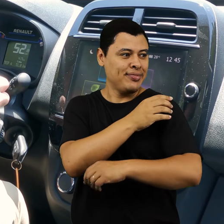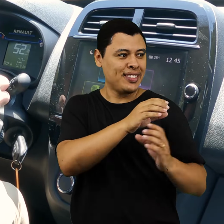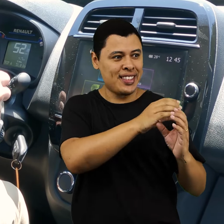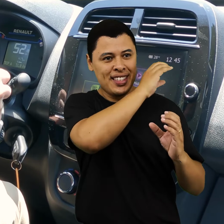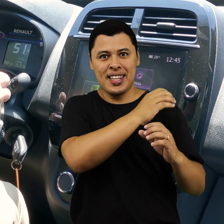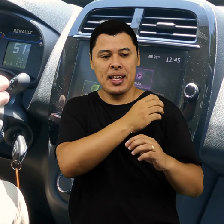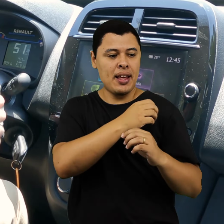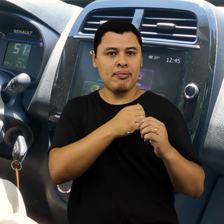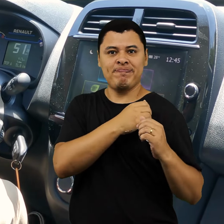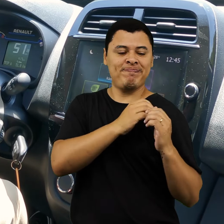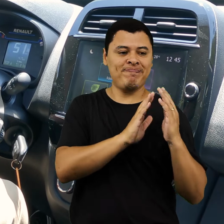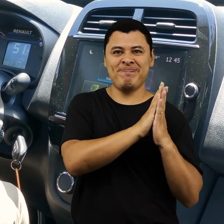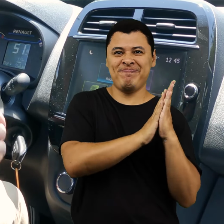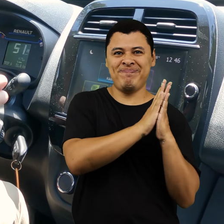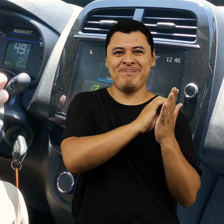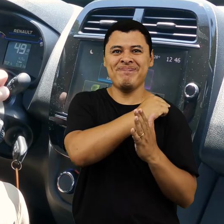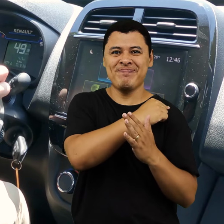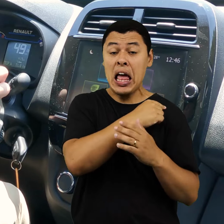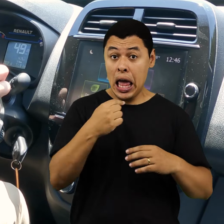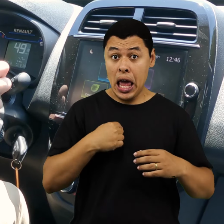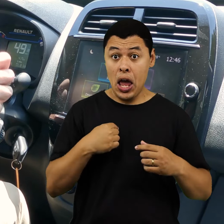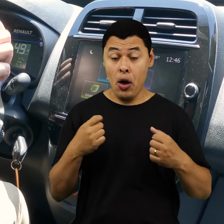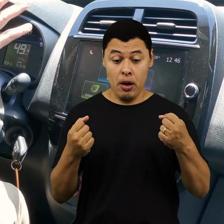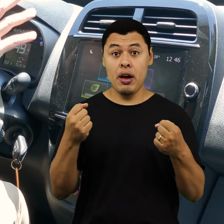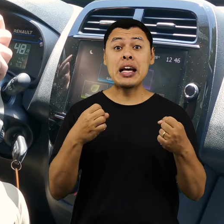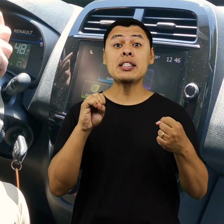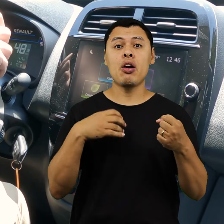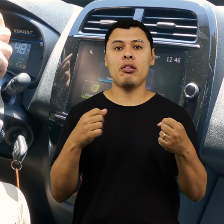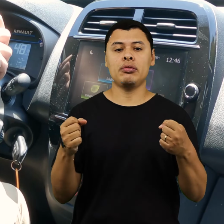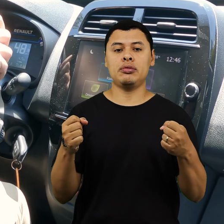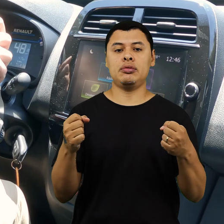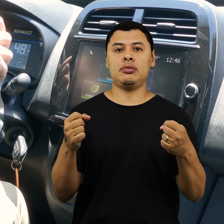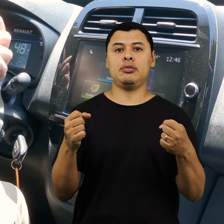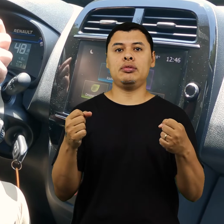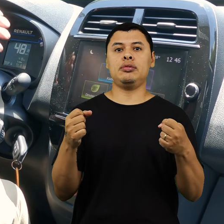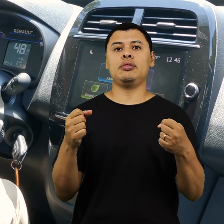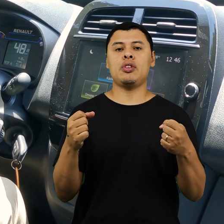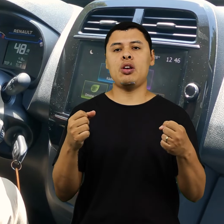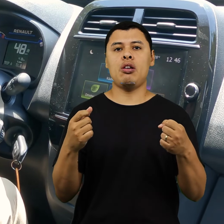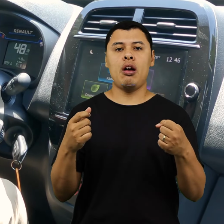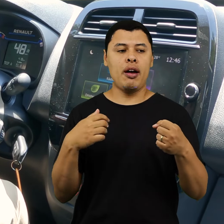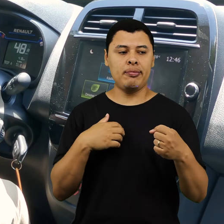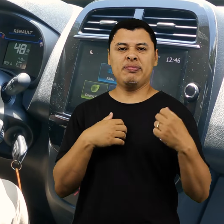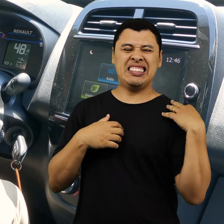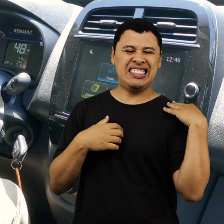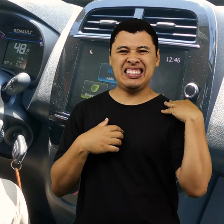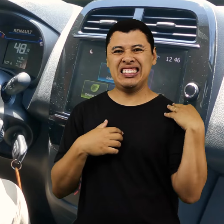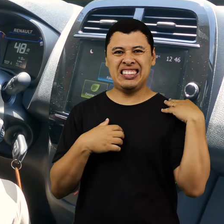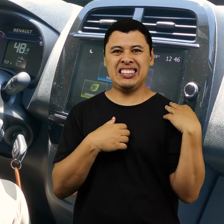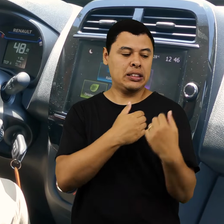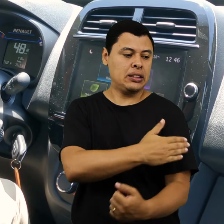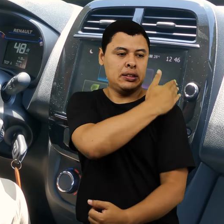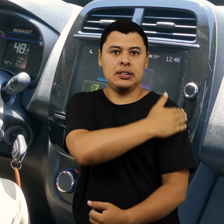banco um pouquinho mais, e mesmo eu aqui, se eu me reclinar mais aqui no banco, se eu pegar uma rua ruim, eu já vou dar com o ombro